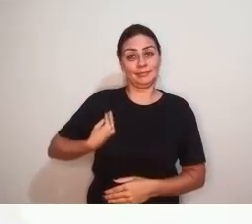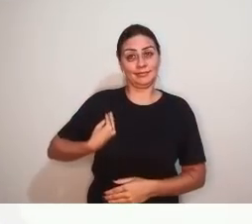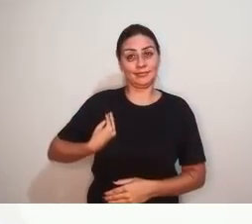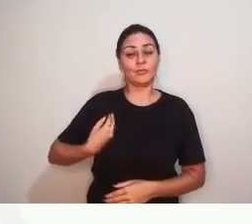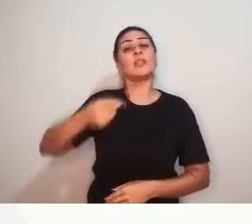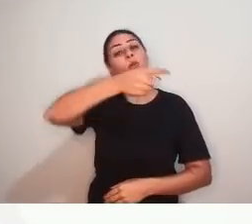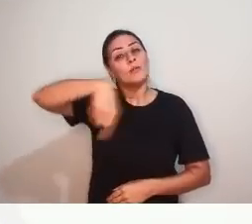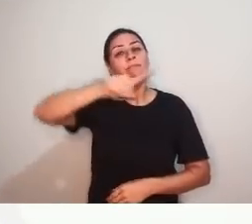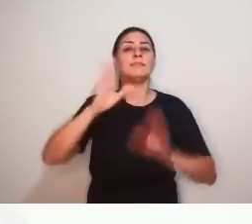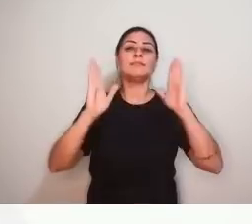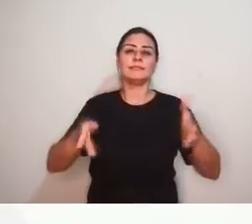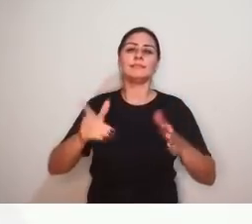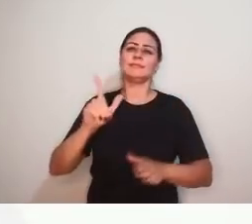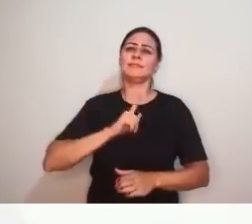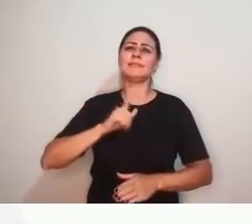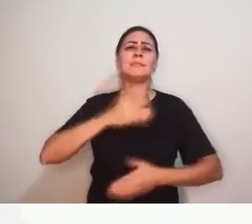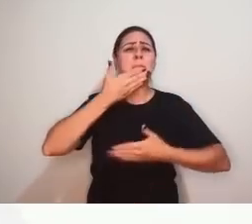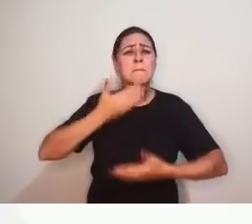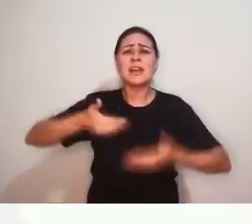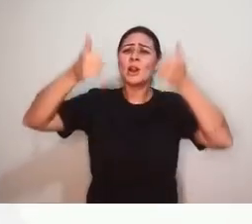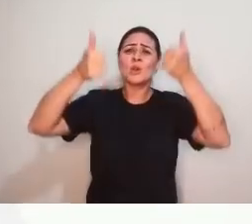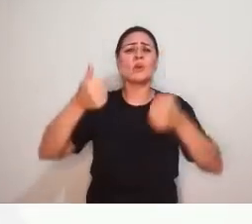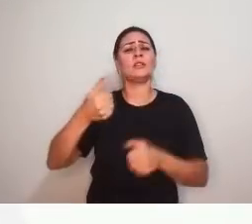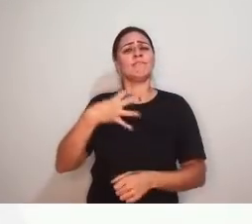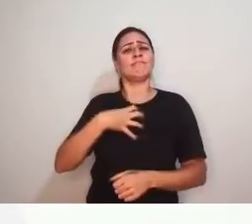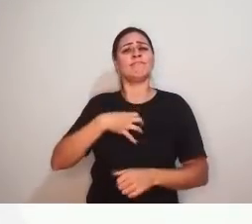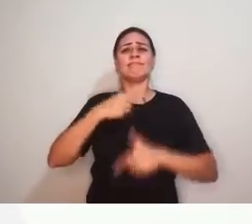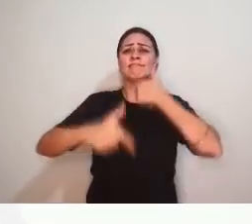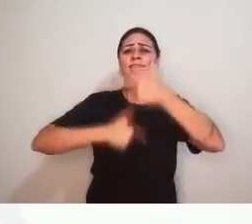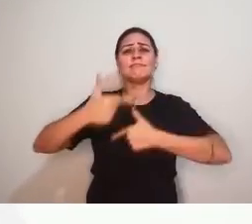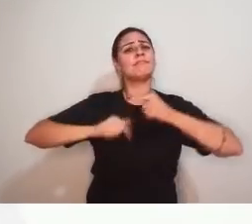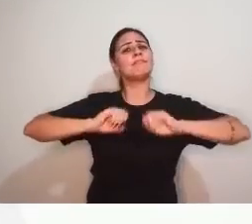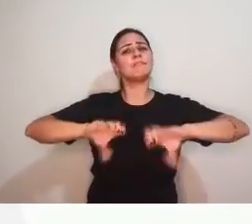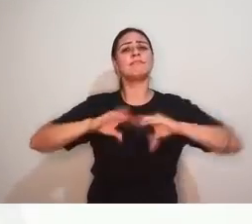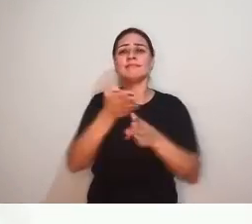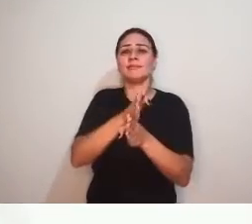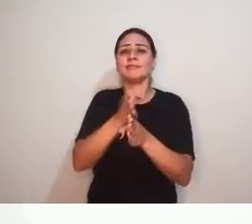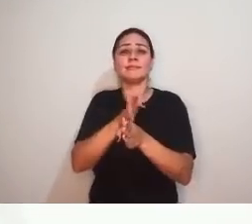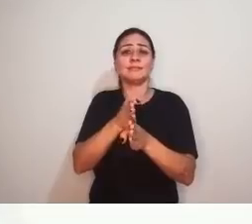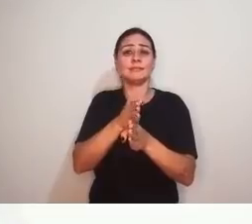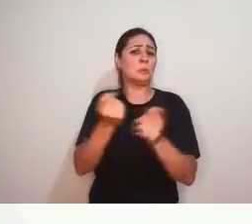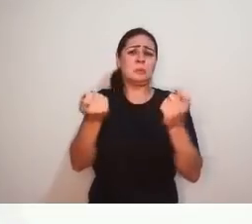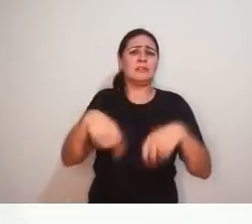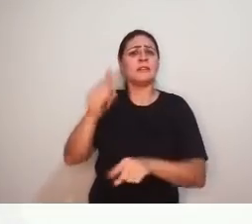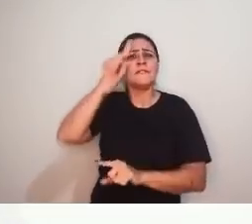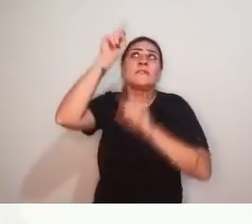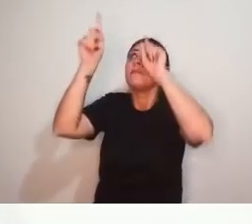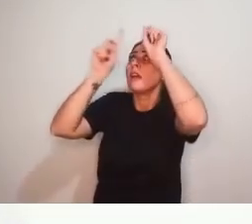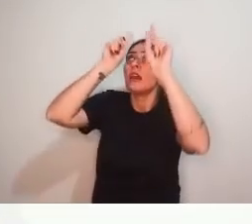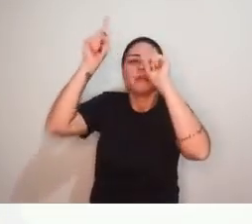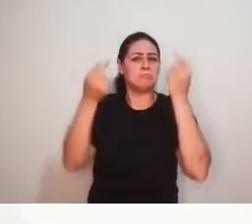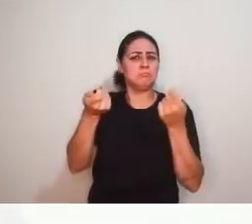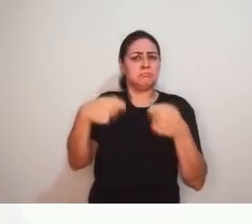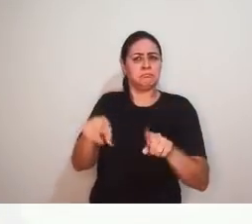Então, vocês já têm o pano de fundo que vocês precisam para trabalhar da melhor maneira possível com o ensino híbrido. Então, vocês não